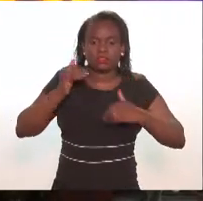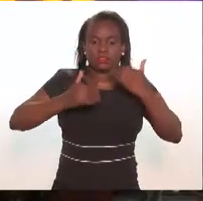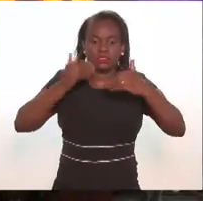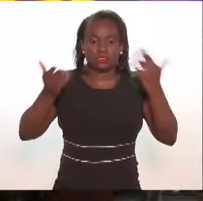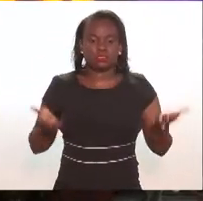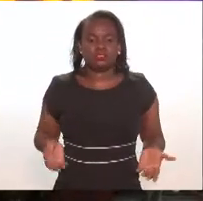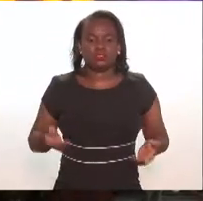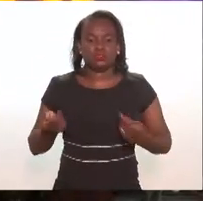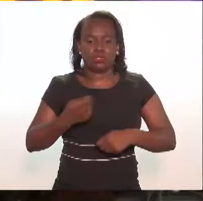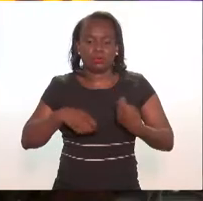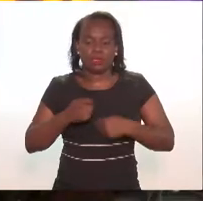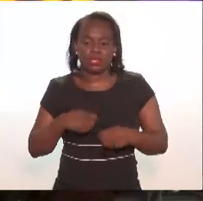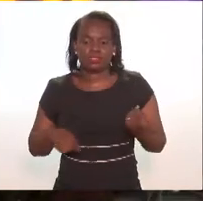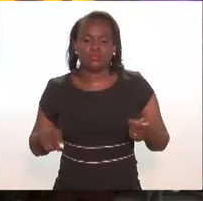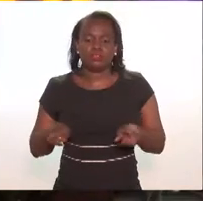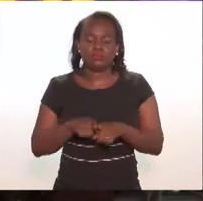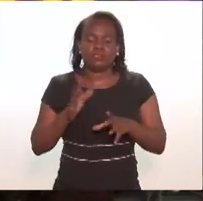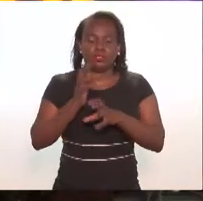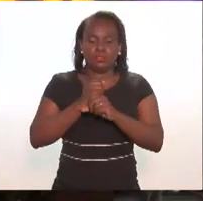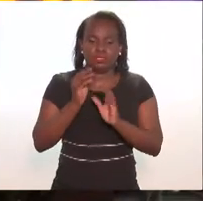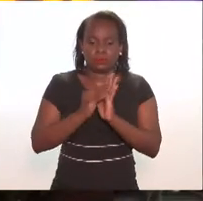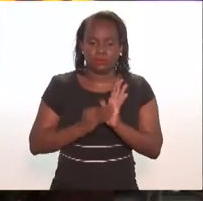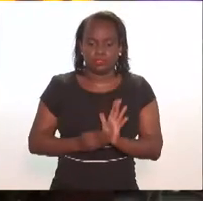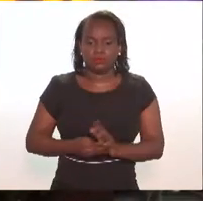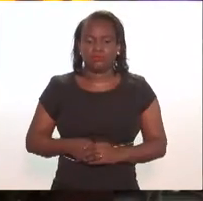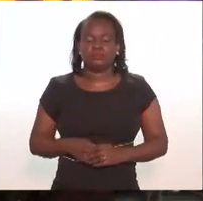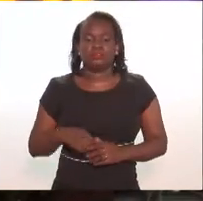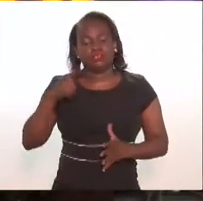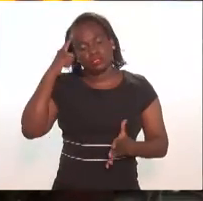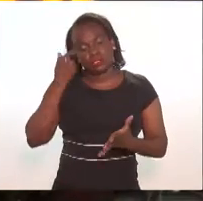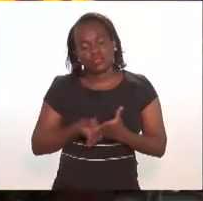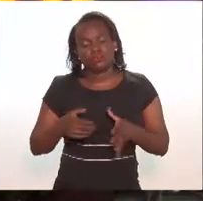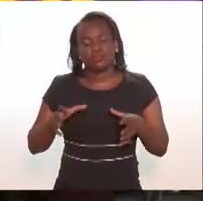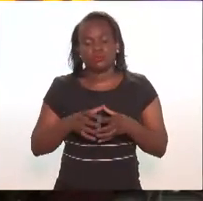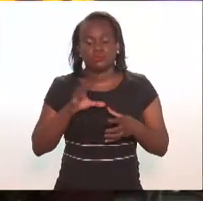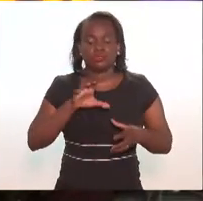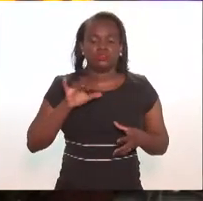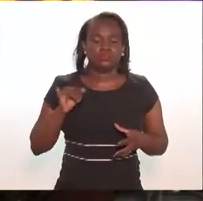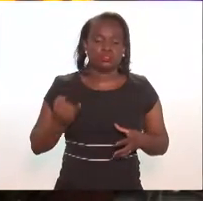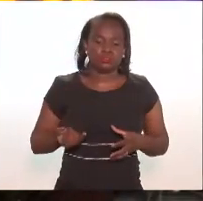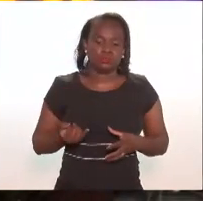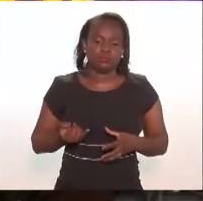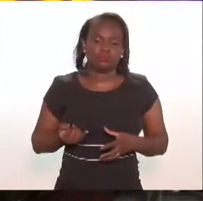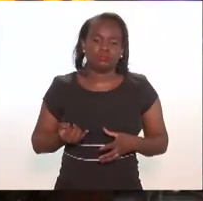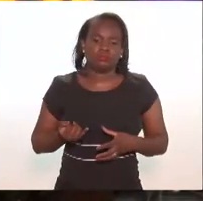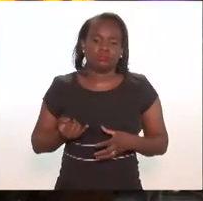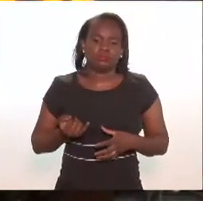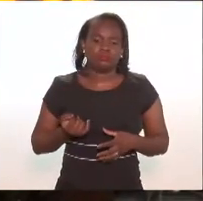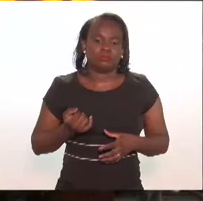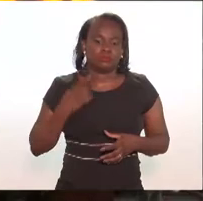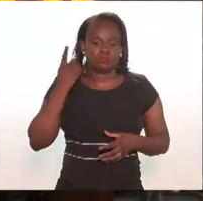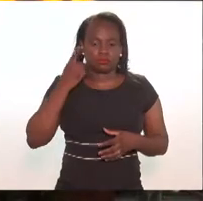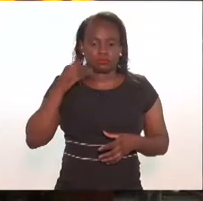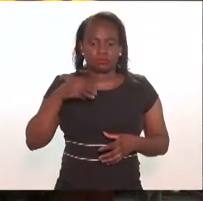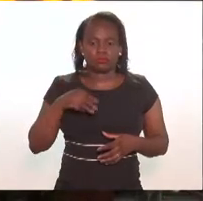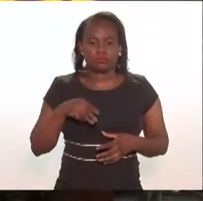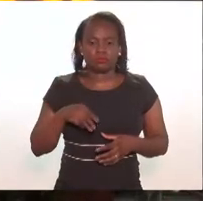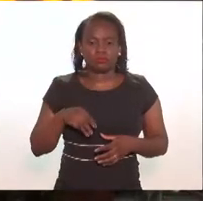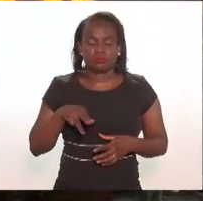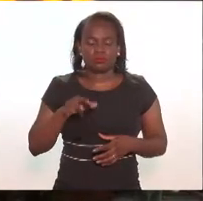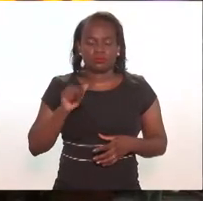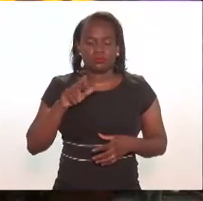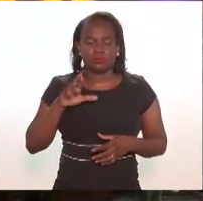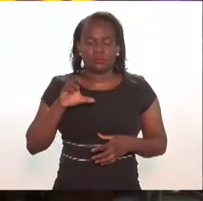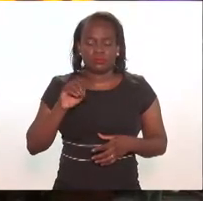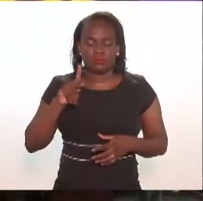Indústria e Comércio e de Orçamento. Para emitir parecer pela Comissão de Constituição e Justiça, deputado